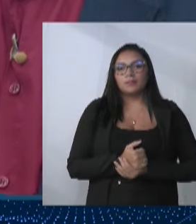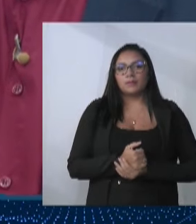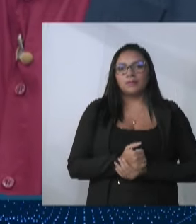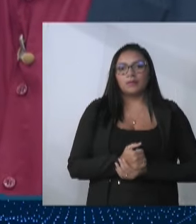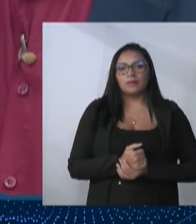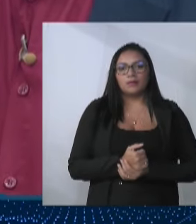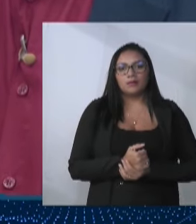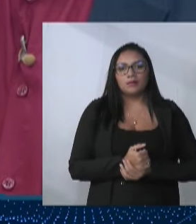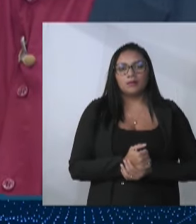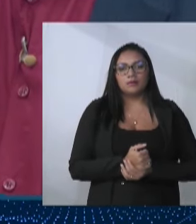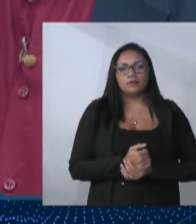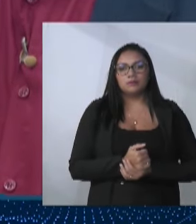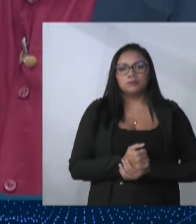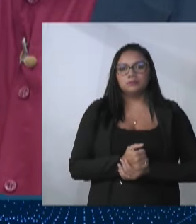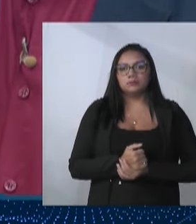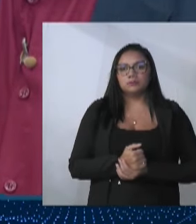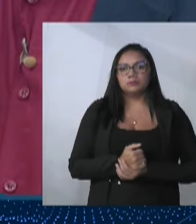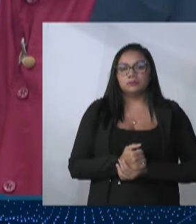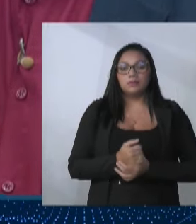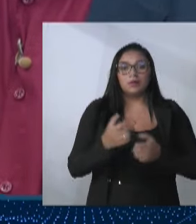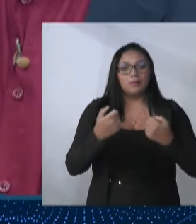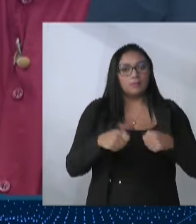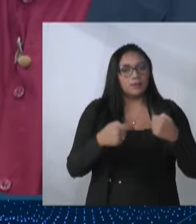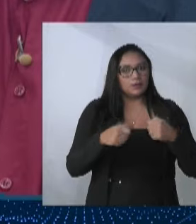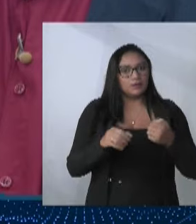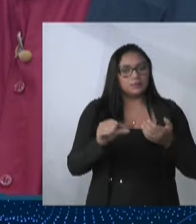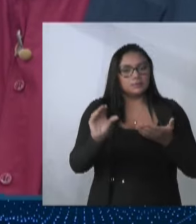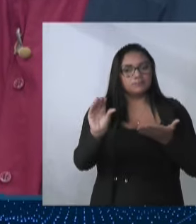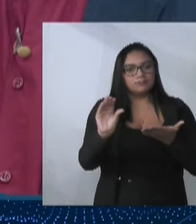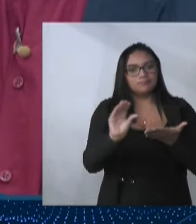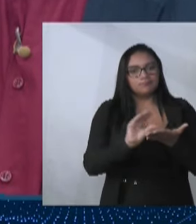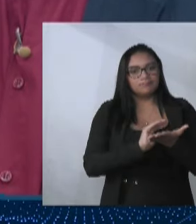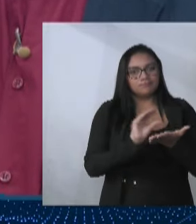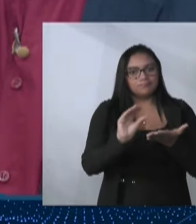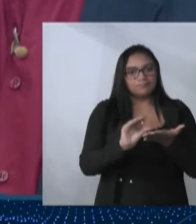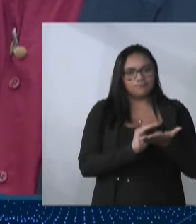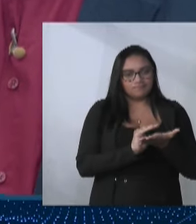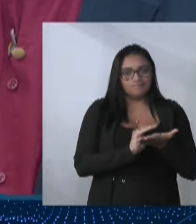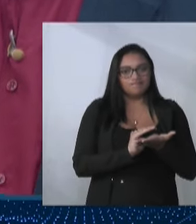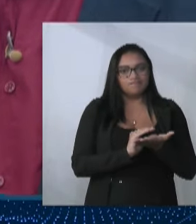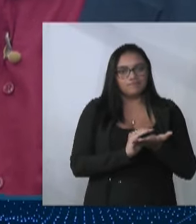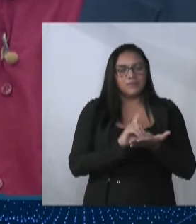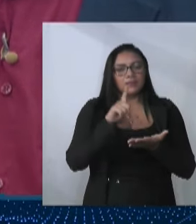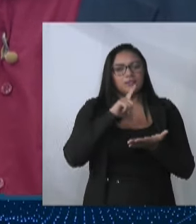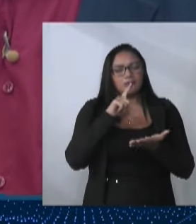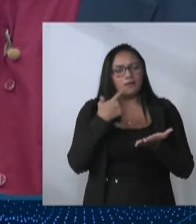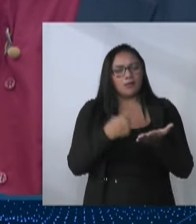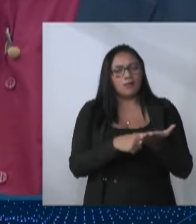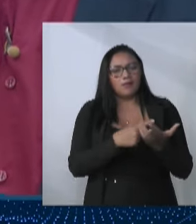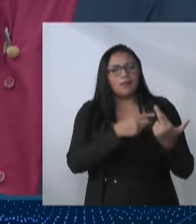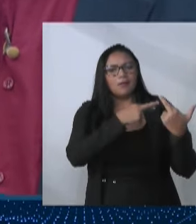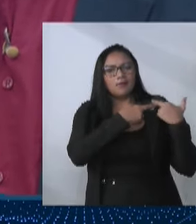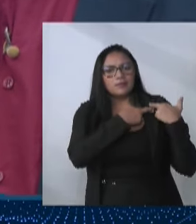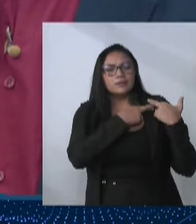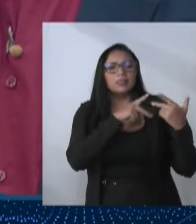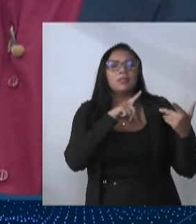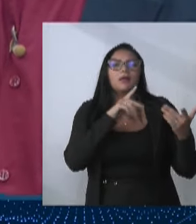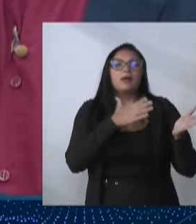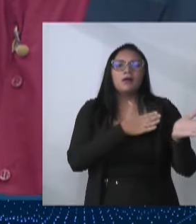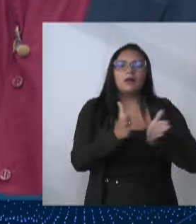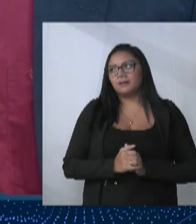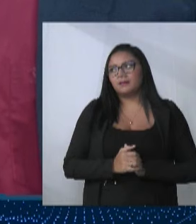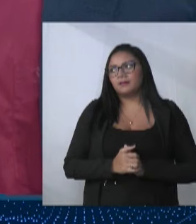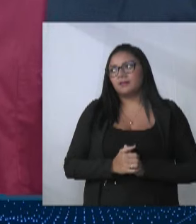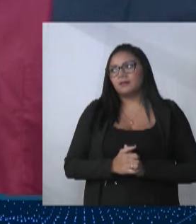precisa receber para andar, fazendo seus compromissos, de atender bem ao povo de